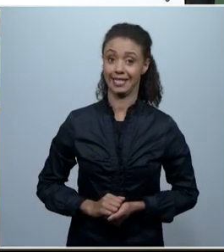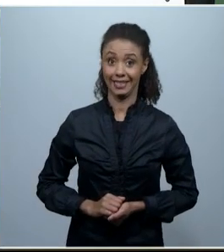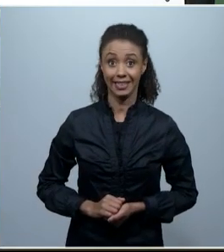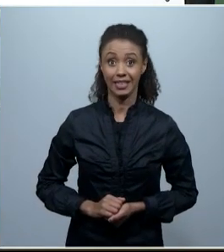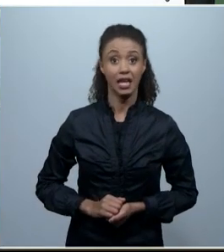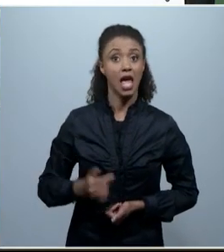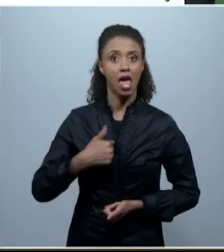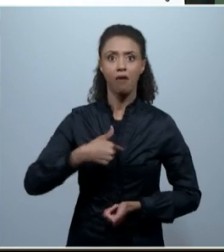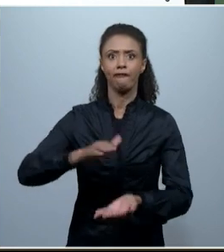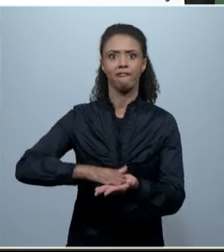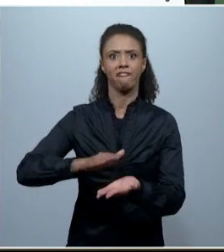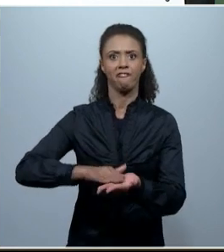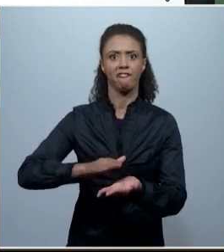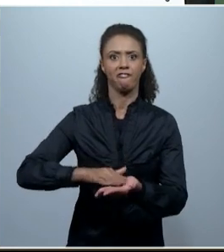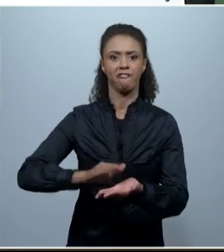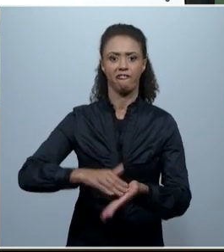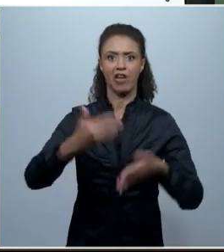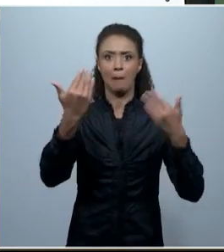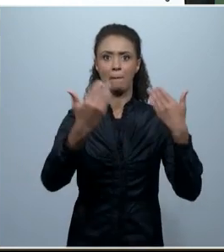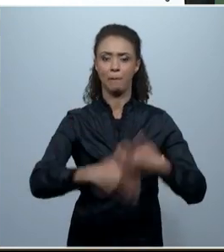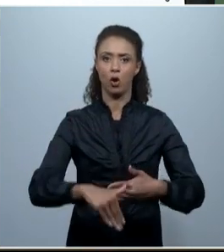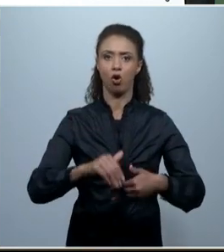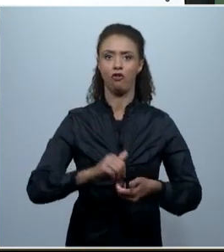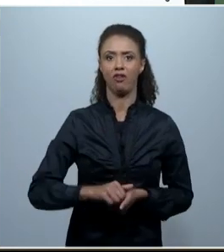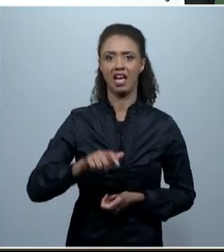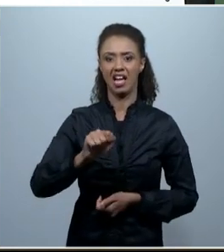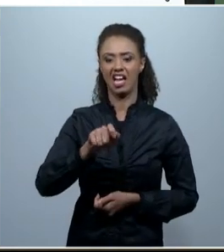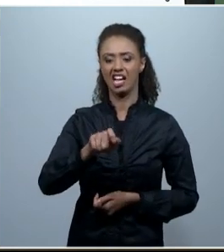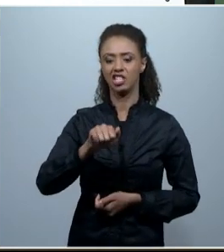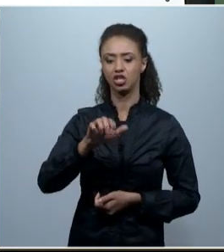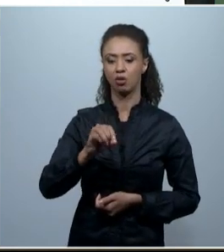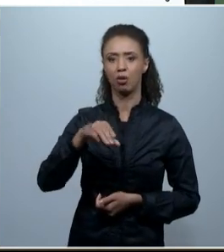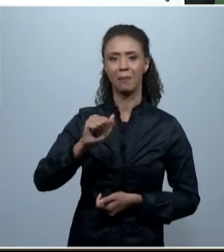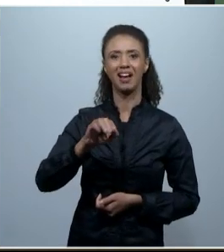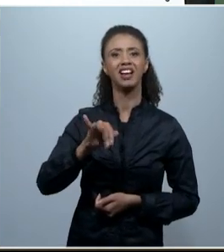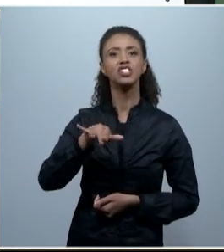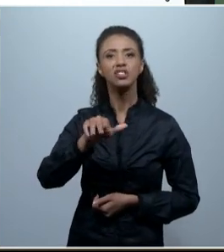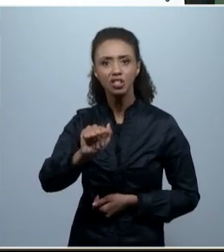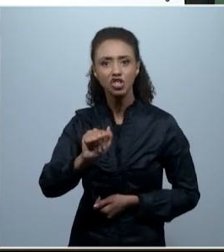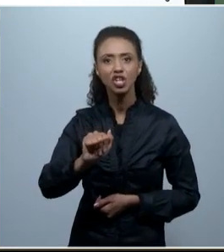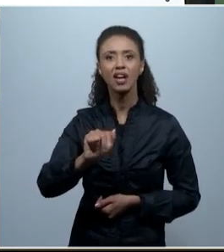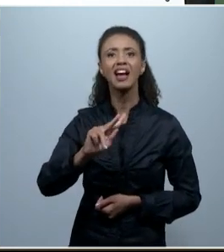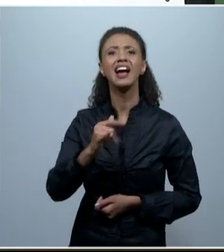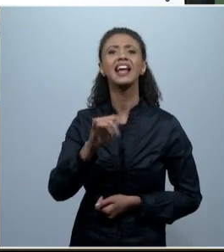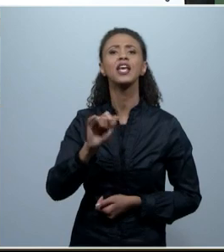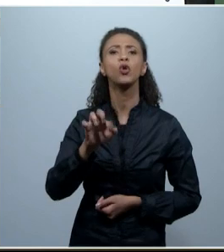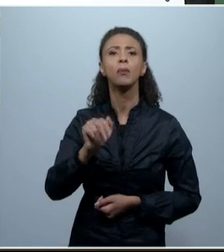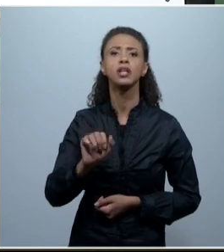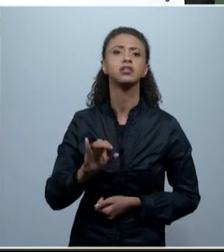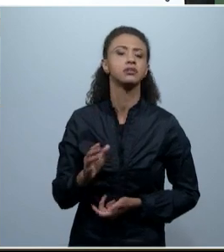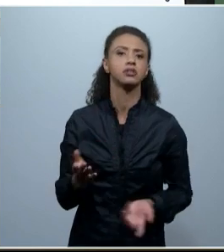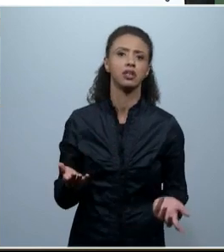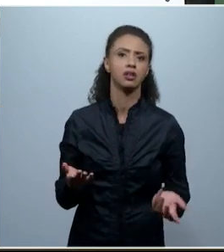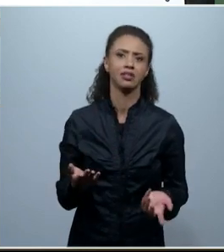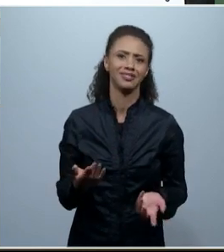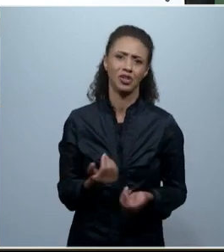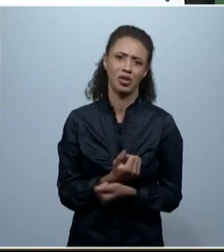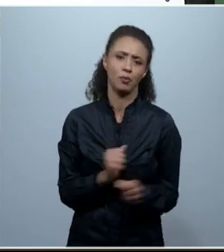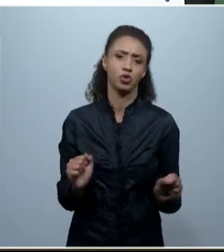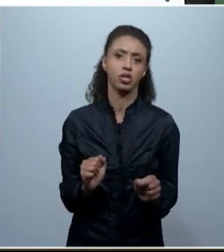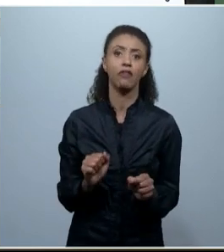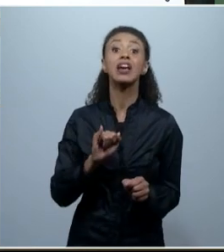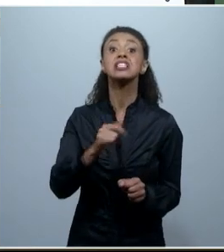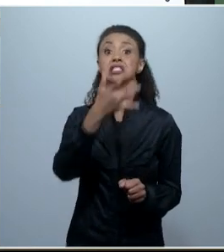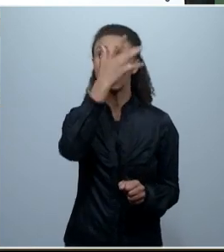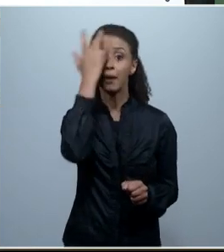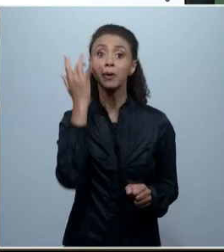cobrado de vocês saberem somática derrubar que decorre de jeito nenhum se alguém me parar na rua e falar assim fala e 30 km/he eu eu não sei